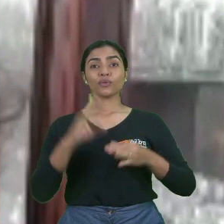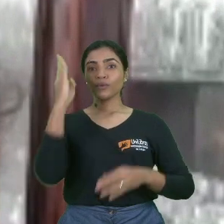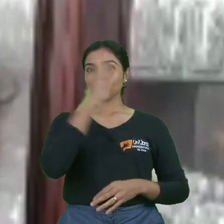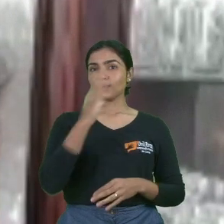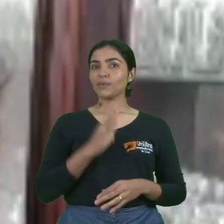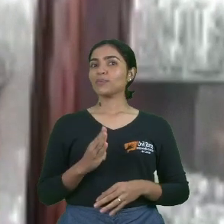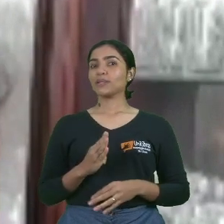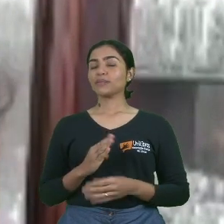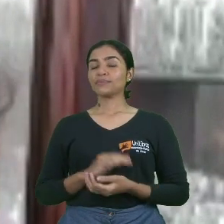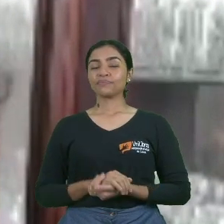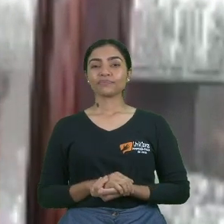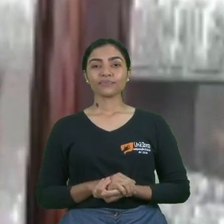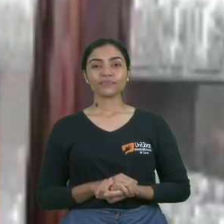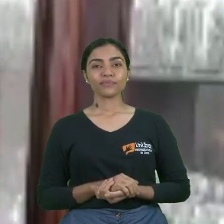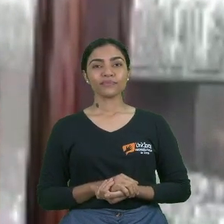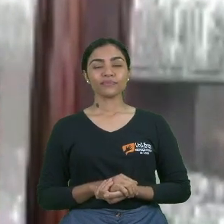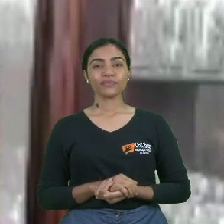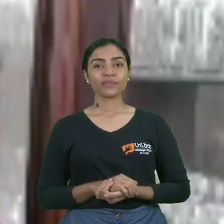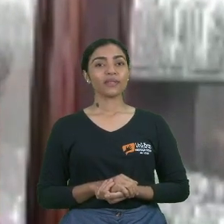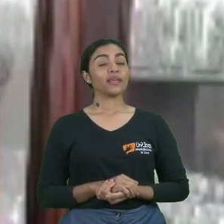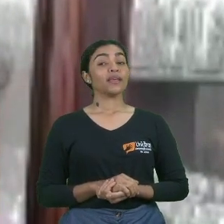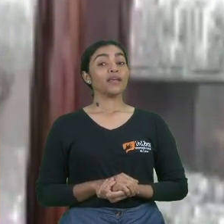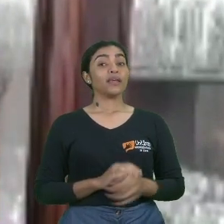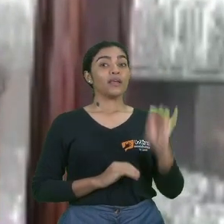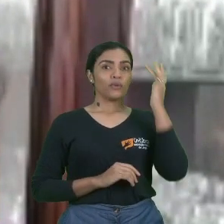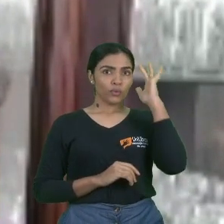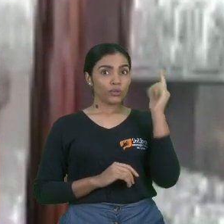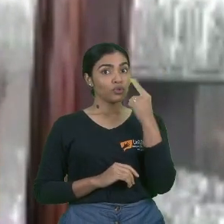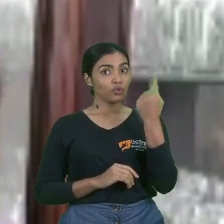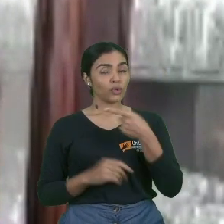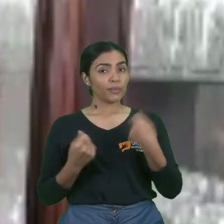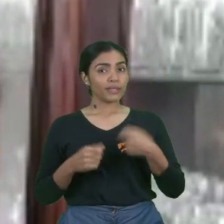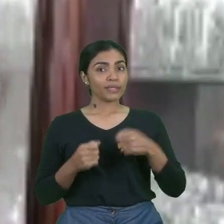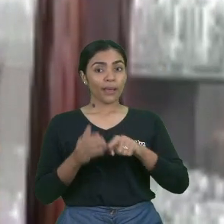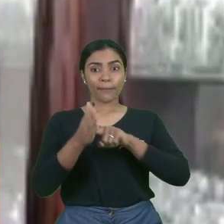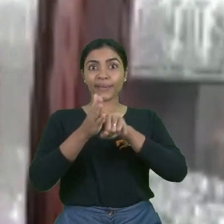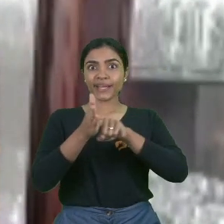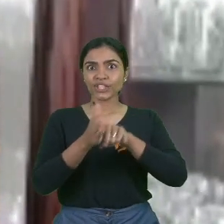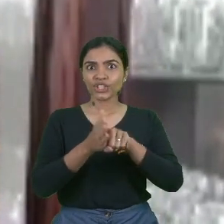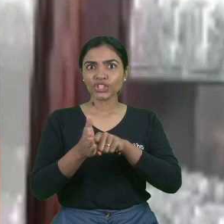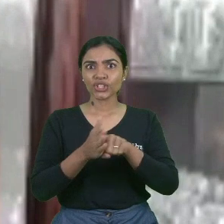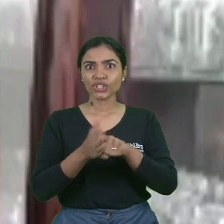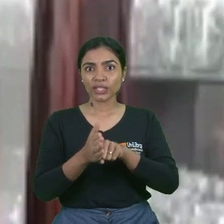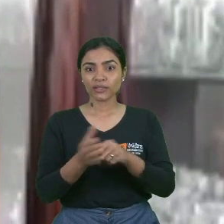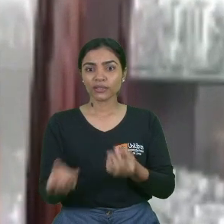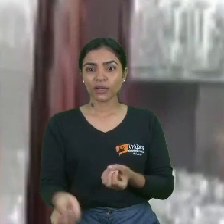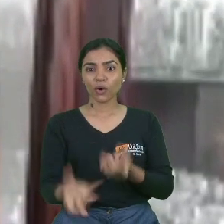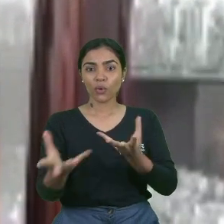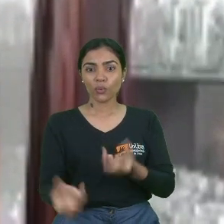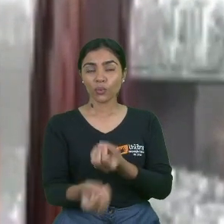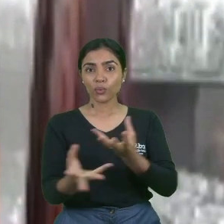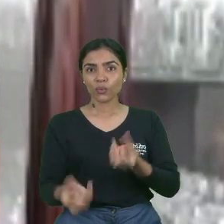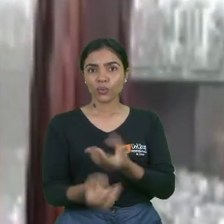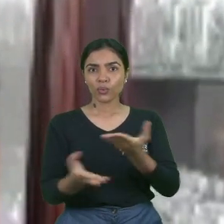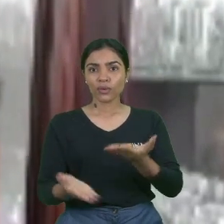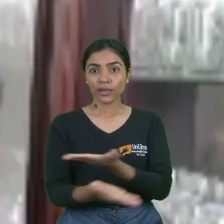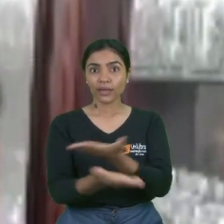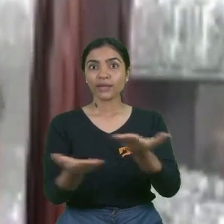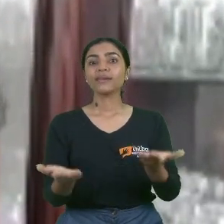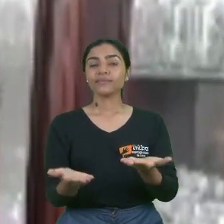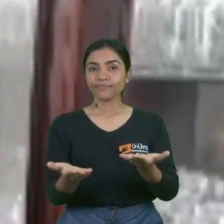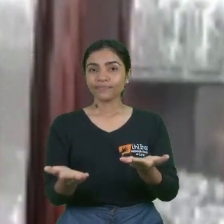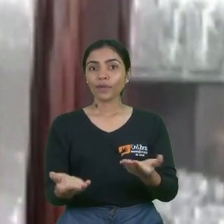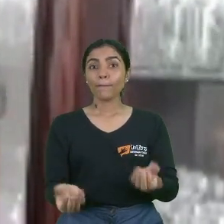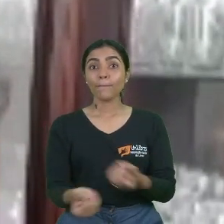bem assim o serviço dessas isso é uma coisa que sempre me mordeu seu pesquisa